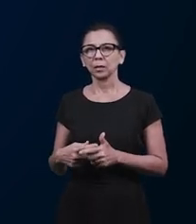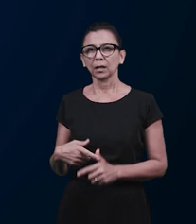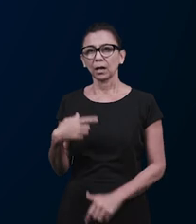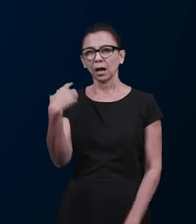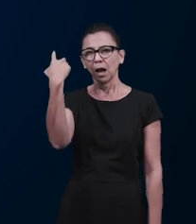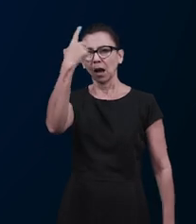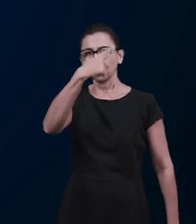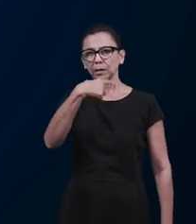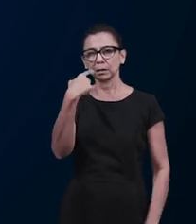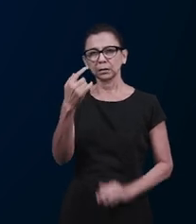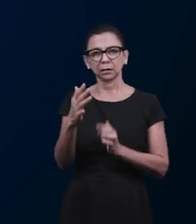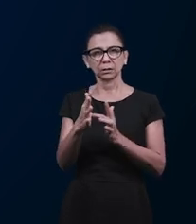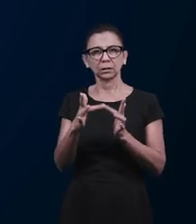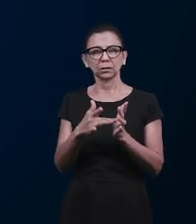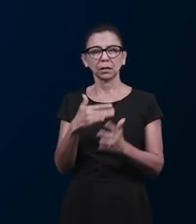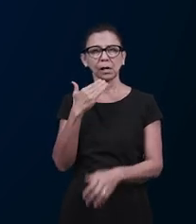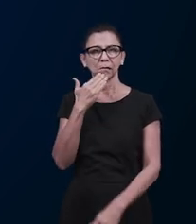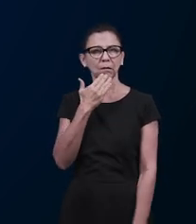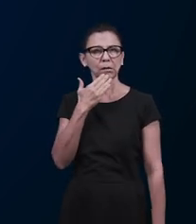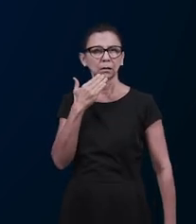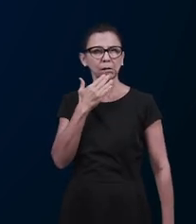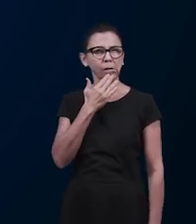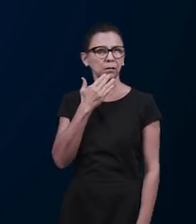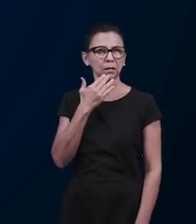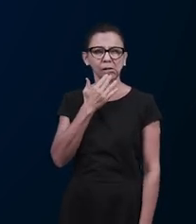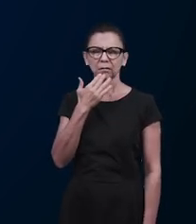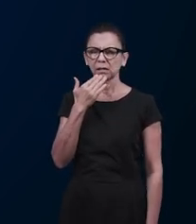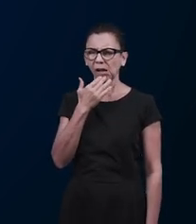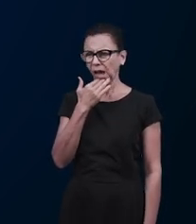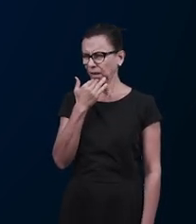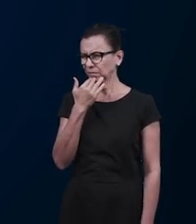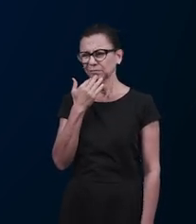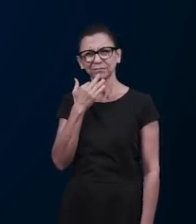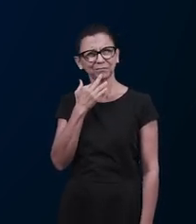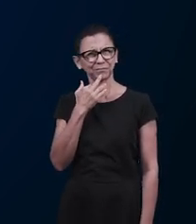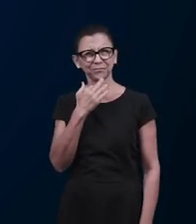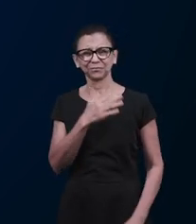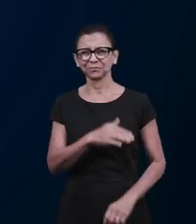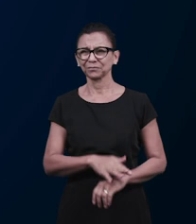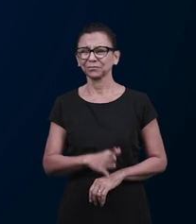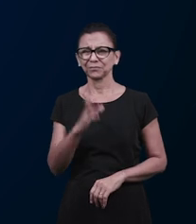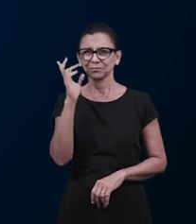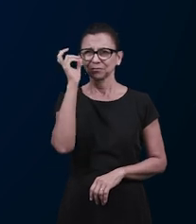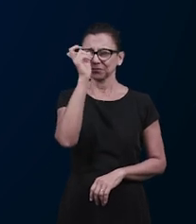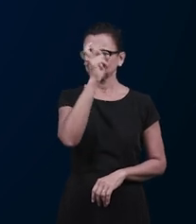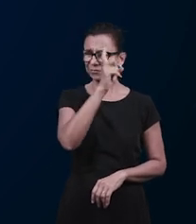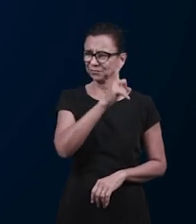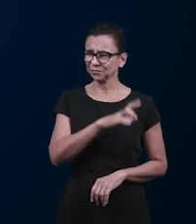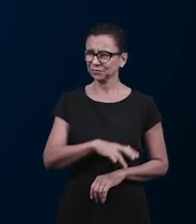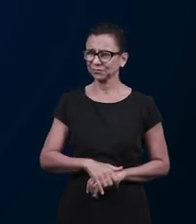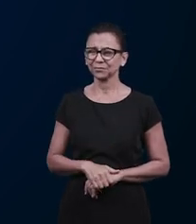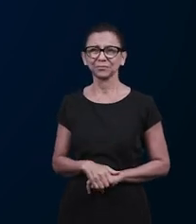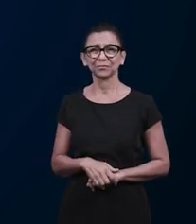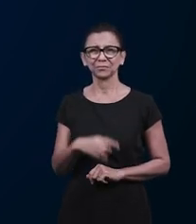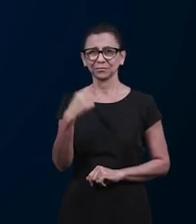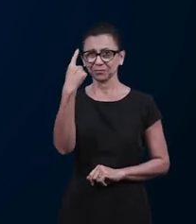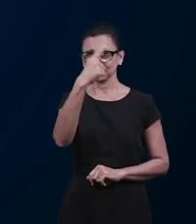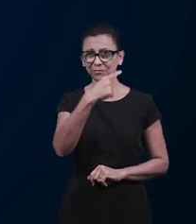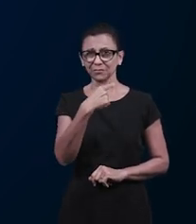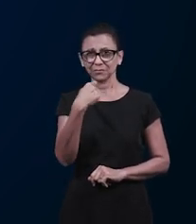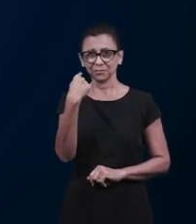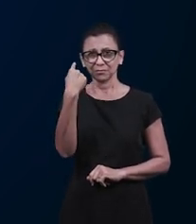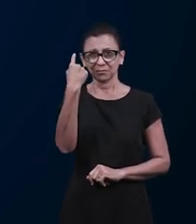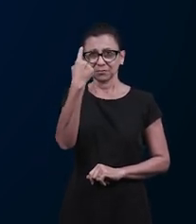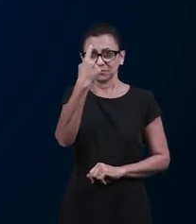aparência estava tão desfigurada, mais do que o de outro qualquer, a sua figura mais do